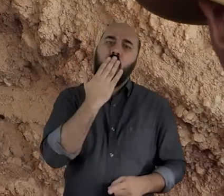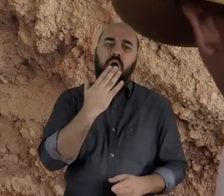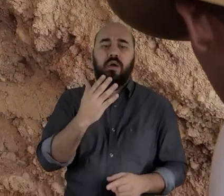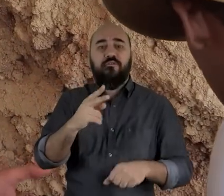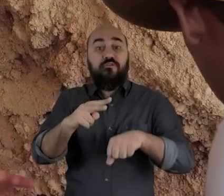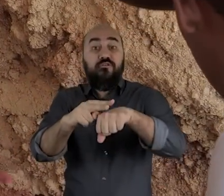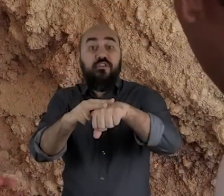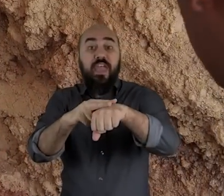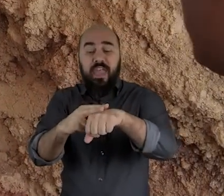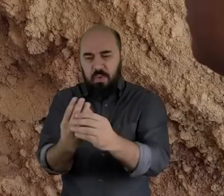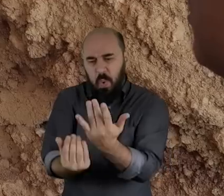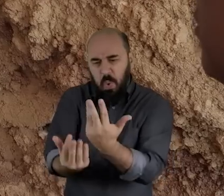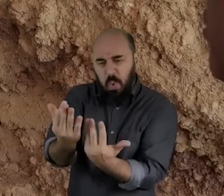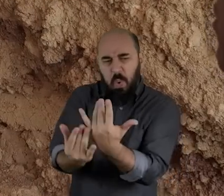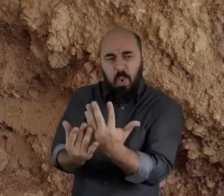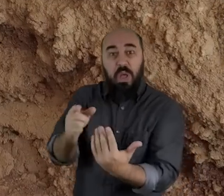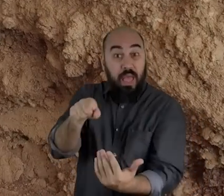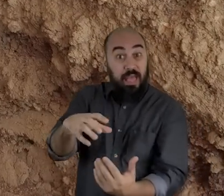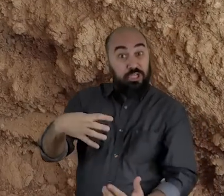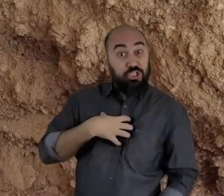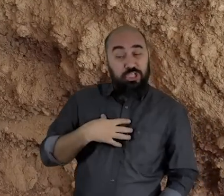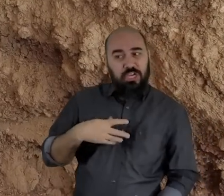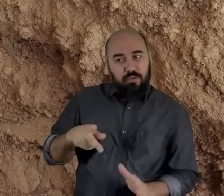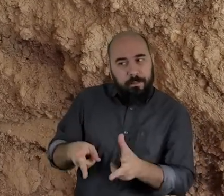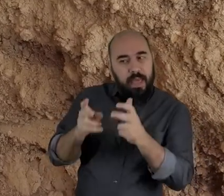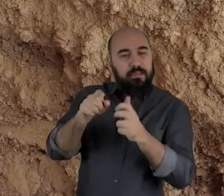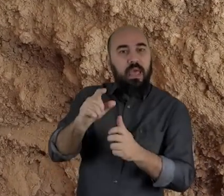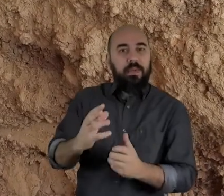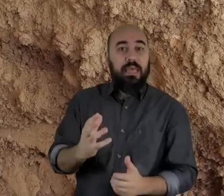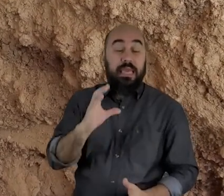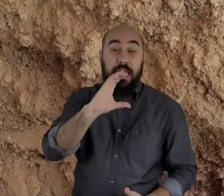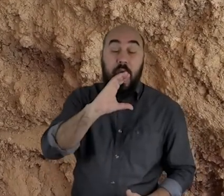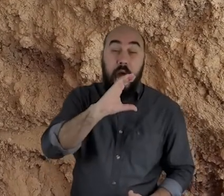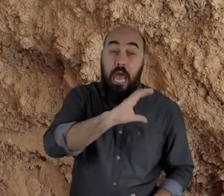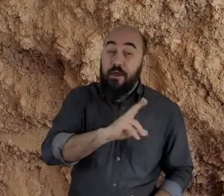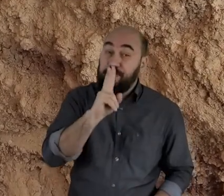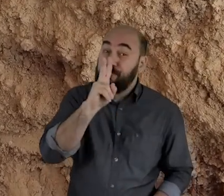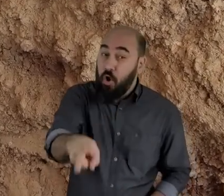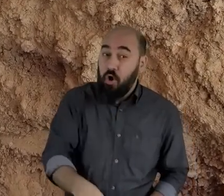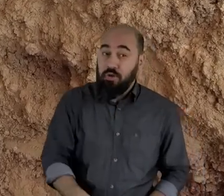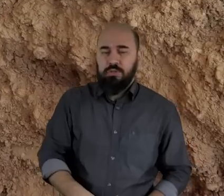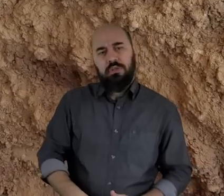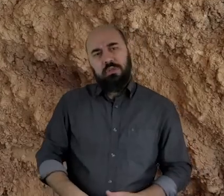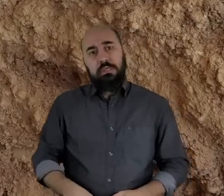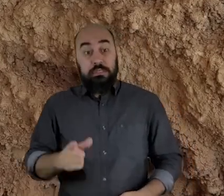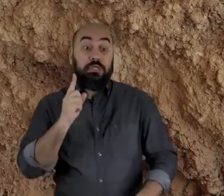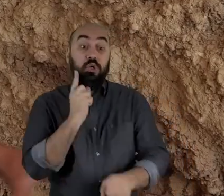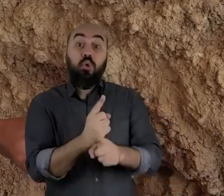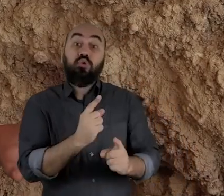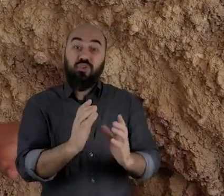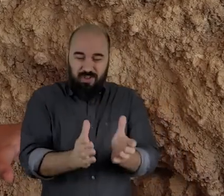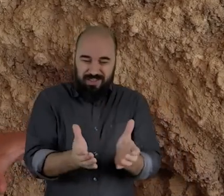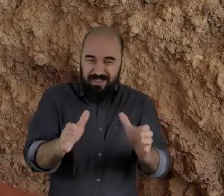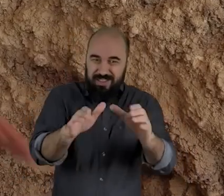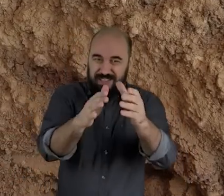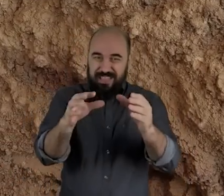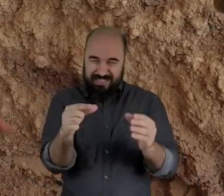torna quase verde e essa é uma característica de altas temperaturas. Em segundo lugar, a cerâmica que foi encontrada aqui estava